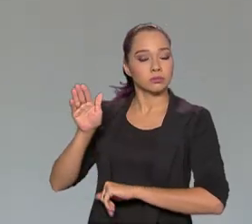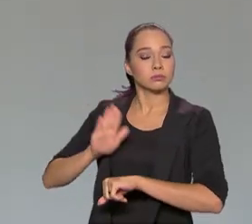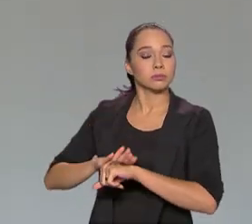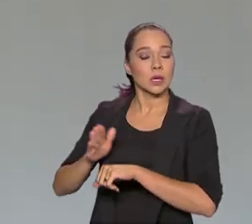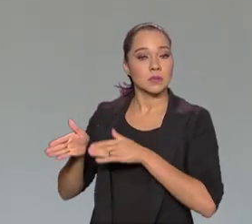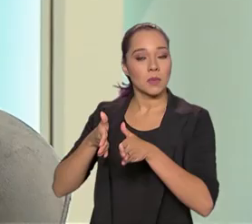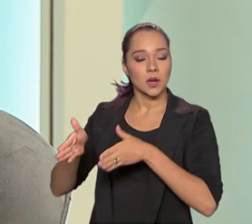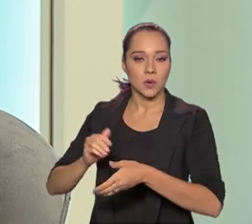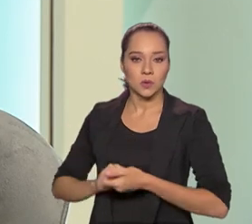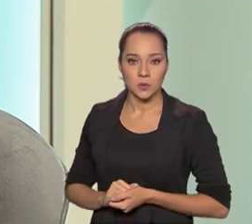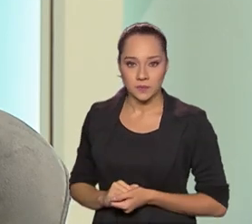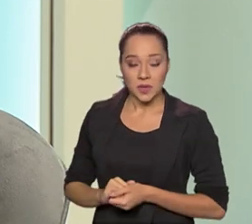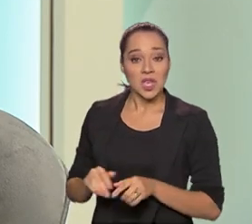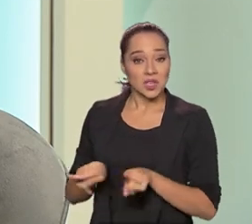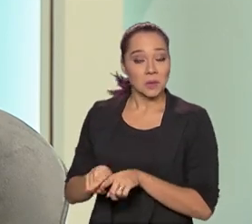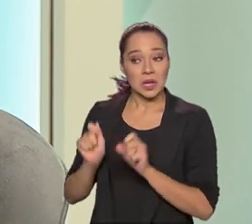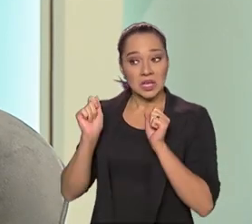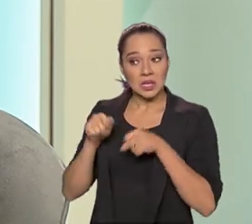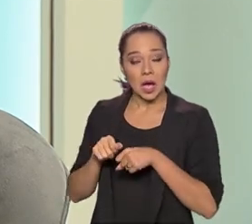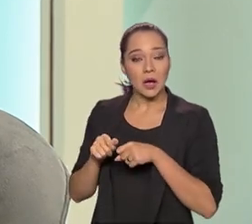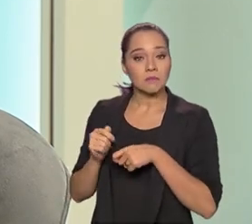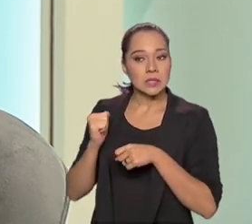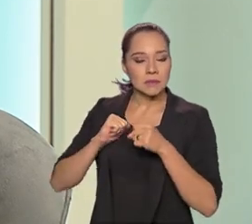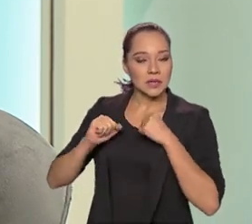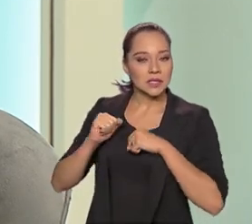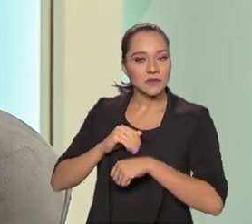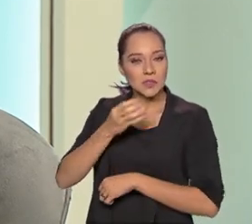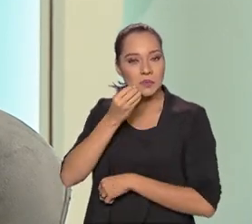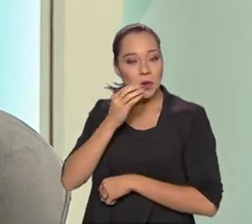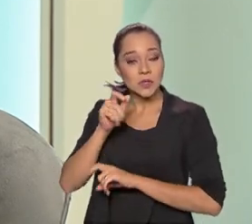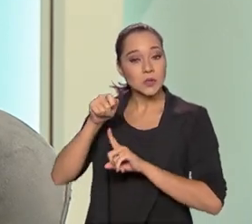com perspectivas também muito